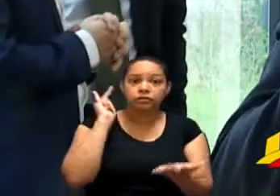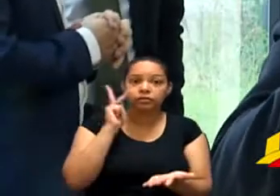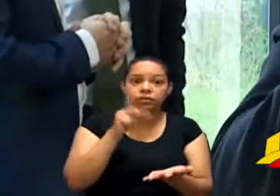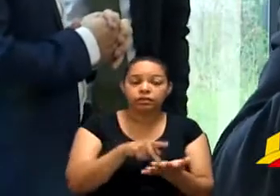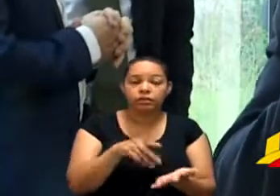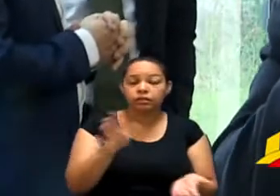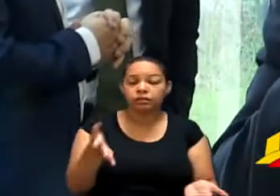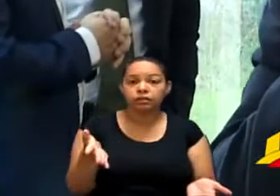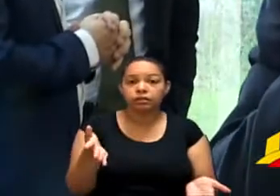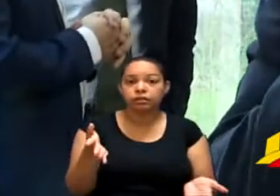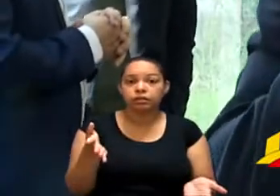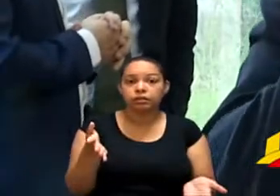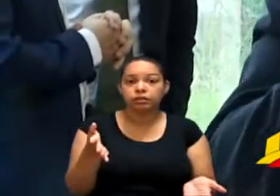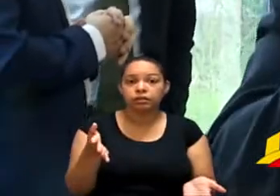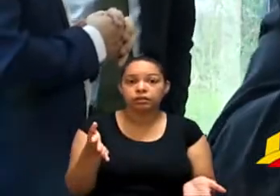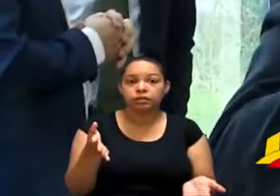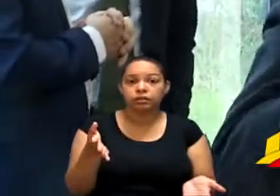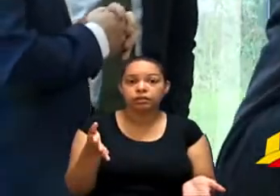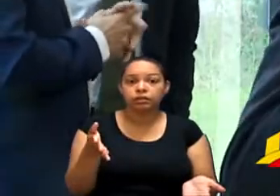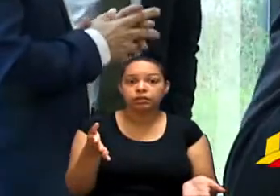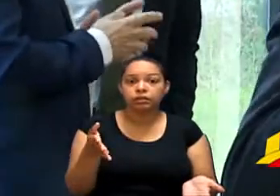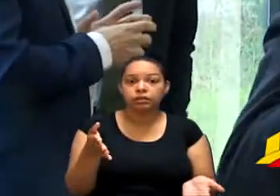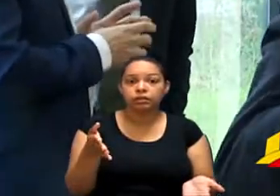que a diferença